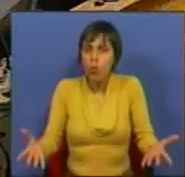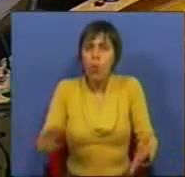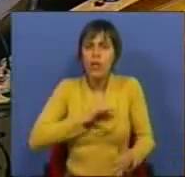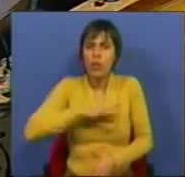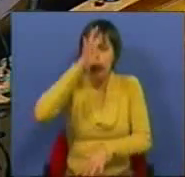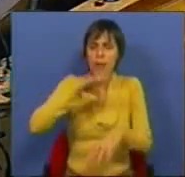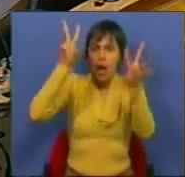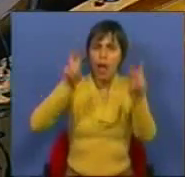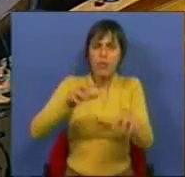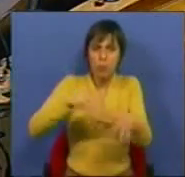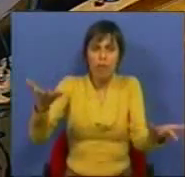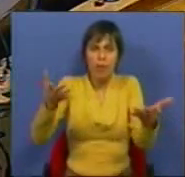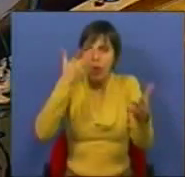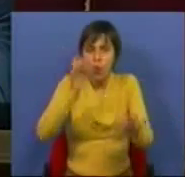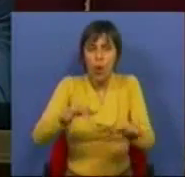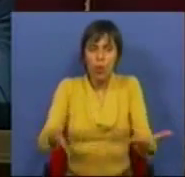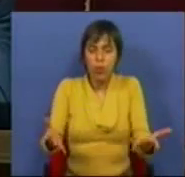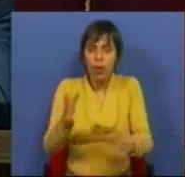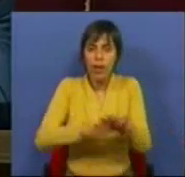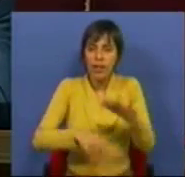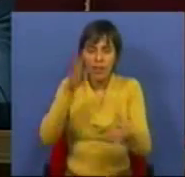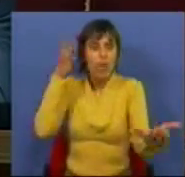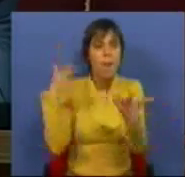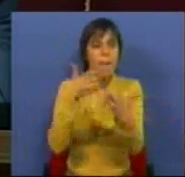Sr. Ministro dos Assuntos Parlamentares. Anda a fazer